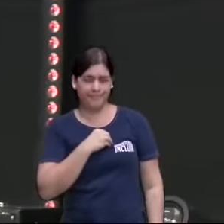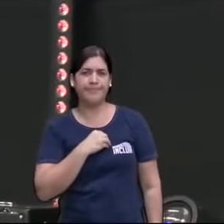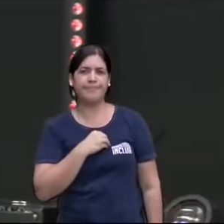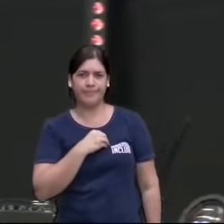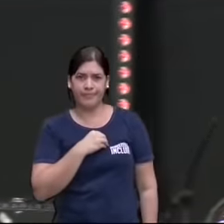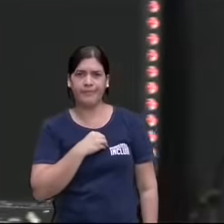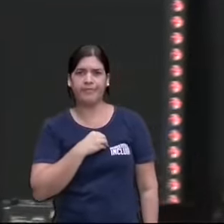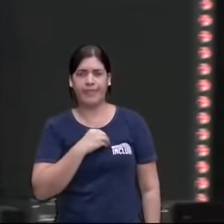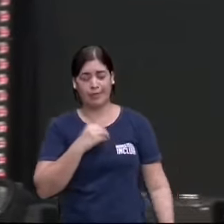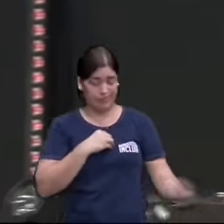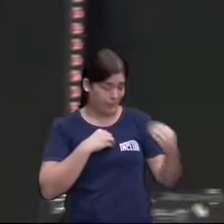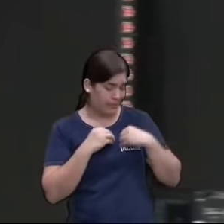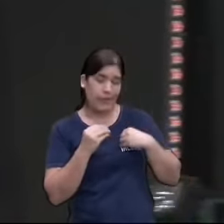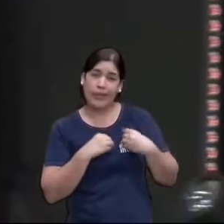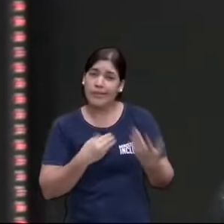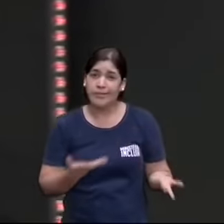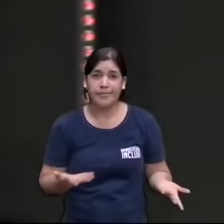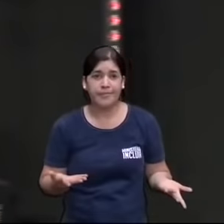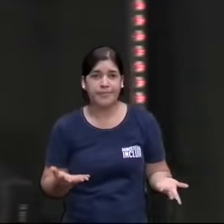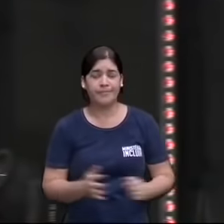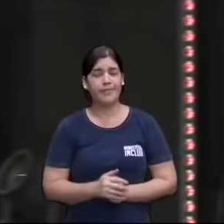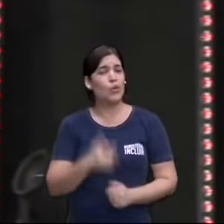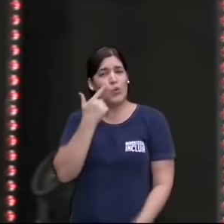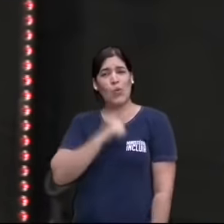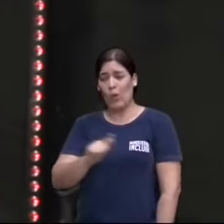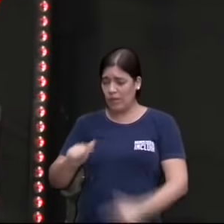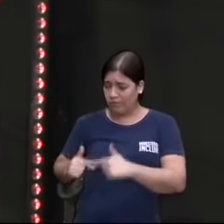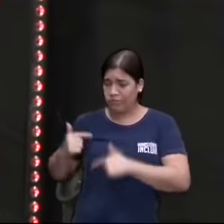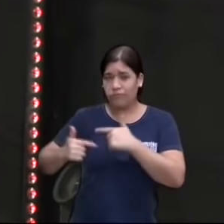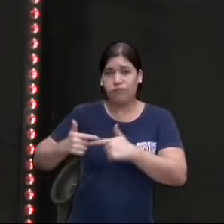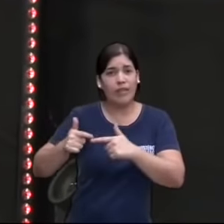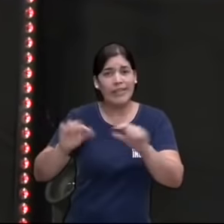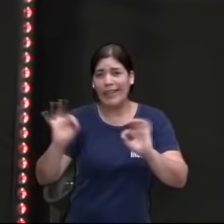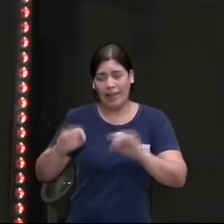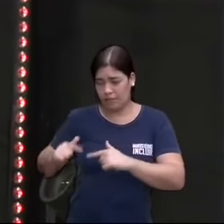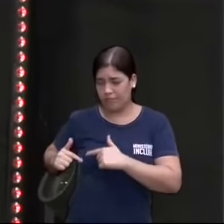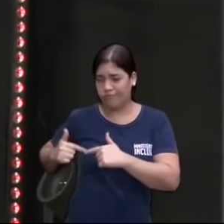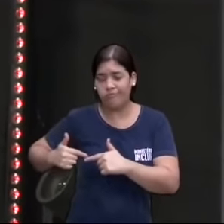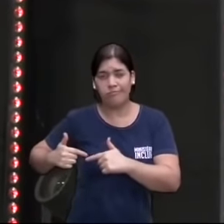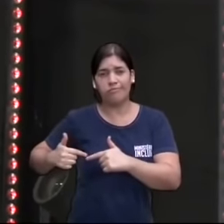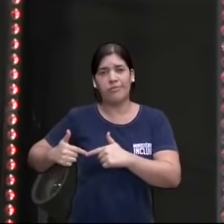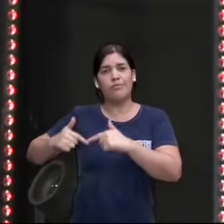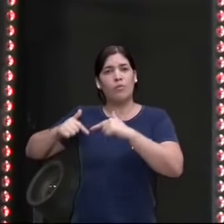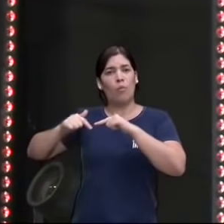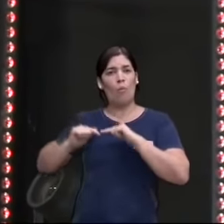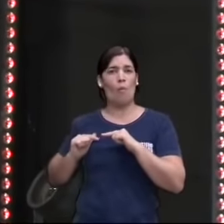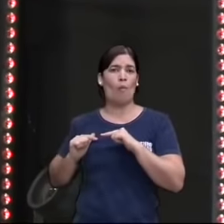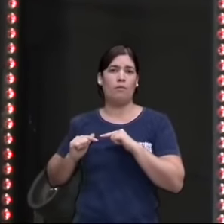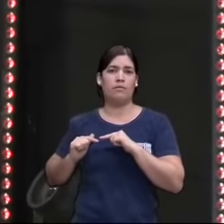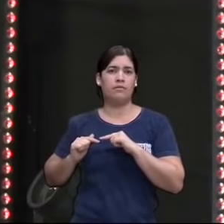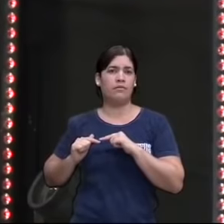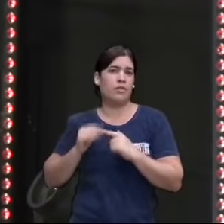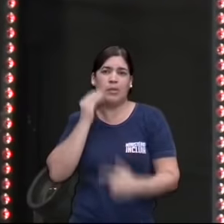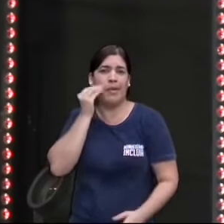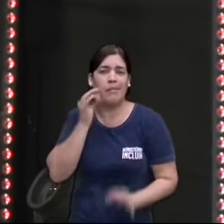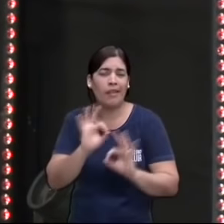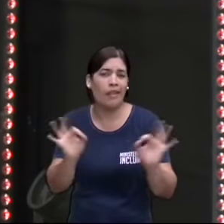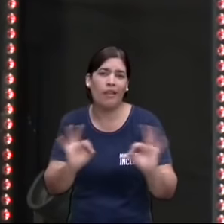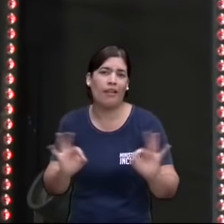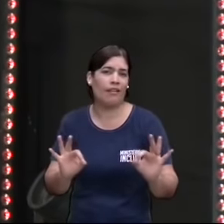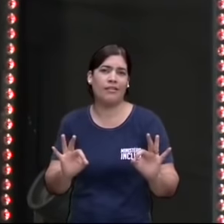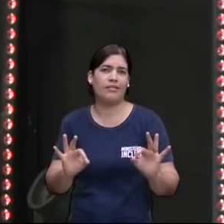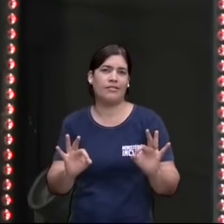Então você não consegue produzir o que tem que produzir. Você não consegue viver o que tem que viver. Falar o que